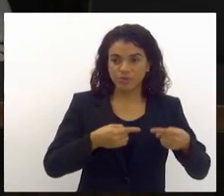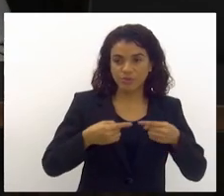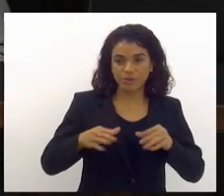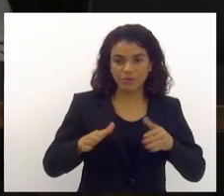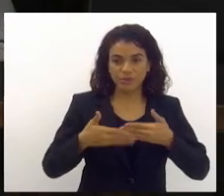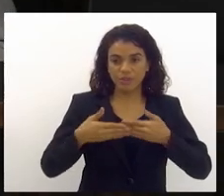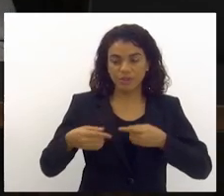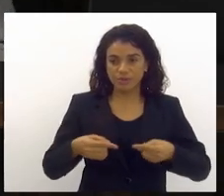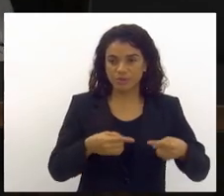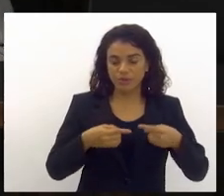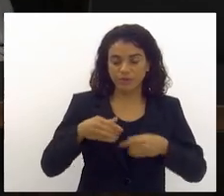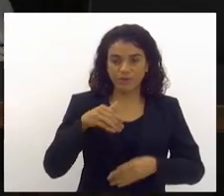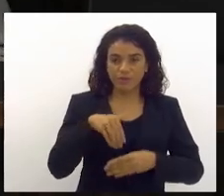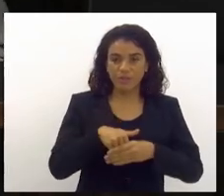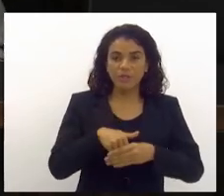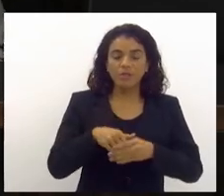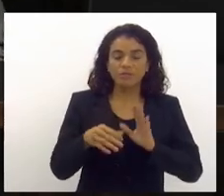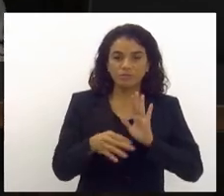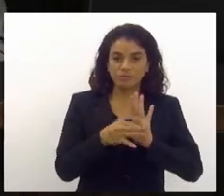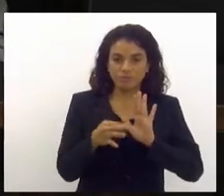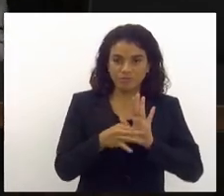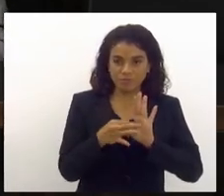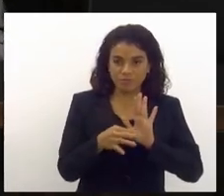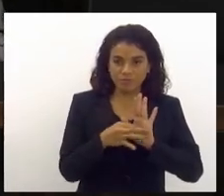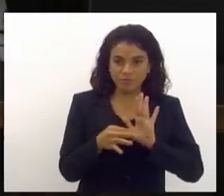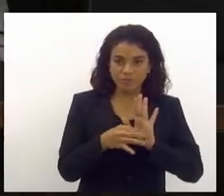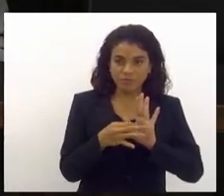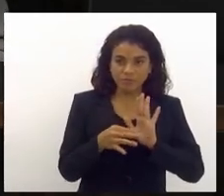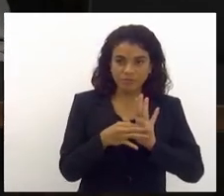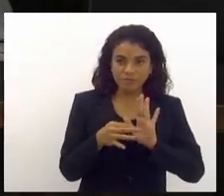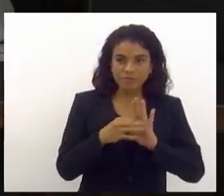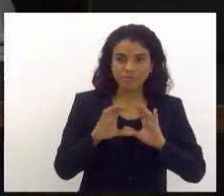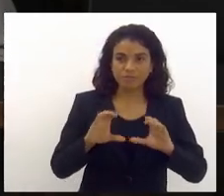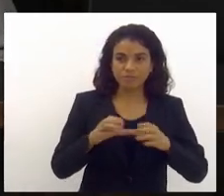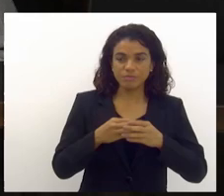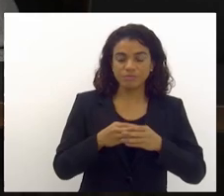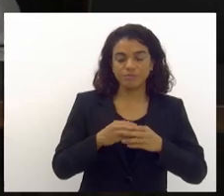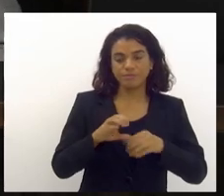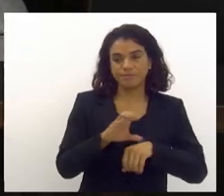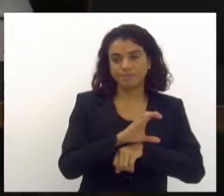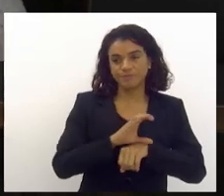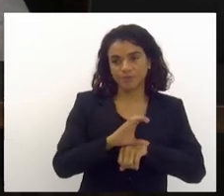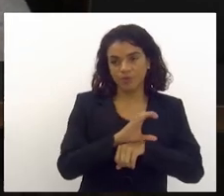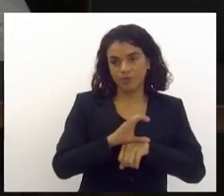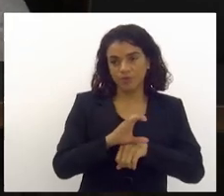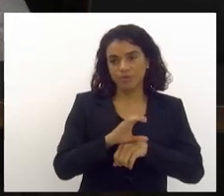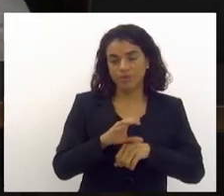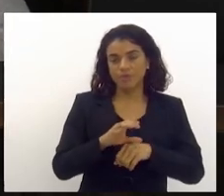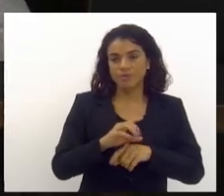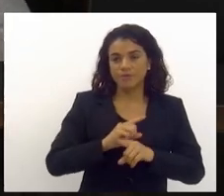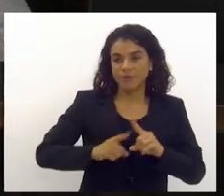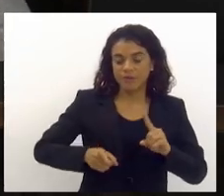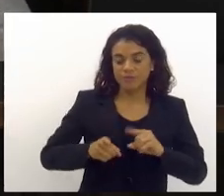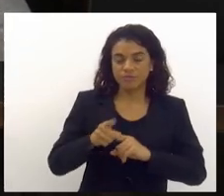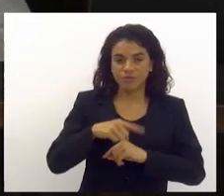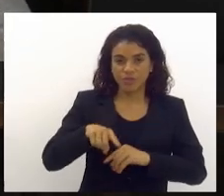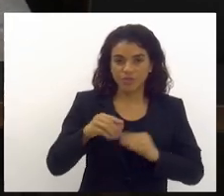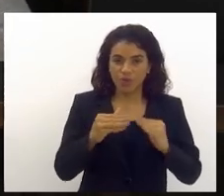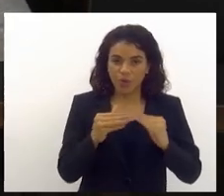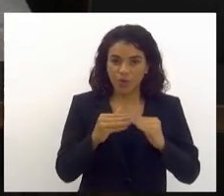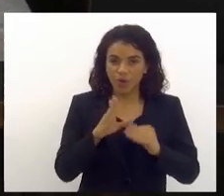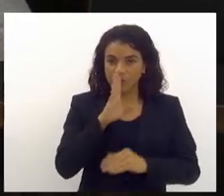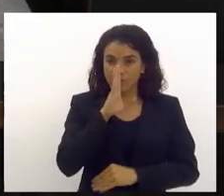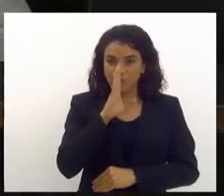encerrada a discussão. Em votação, parecer da Comissão de Emendas Constitucionais e Vetos. Senhores que aprovam, permaneçam como